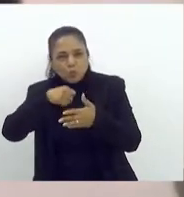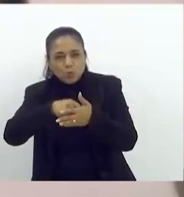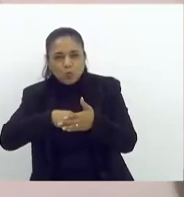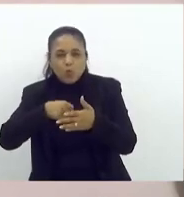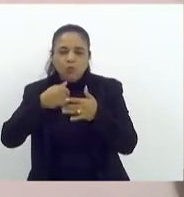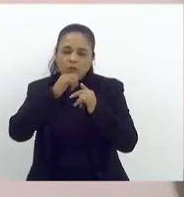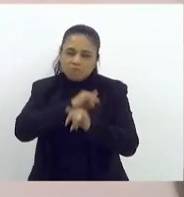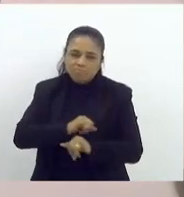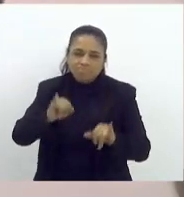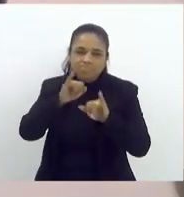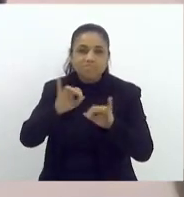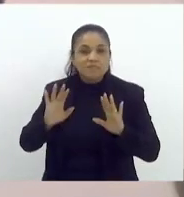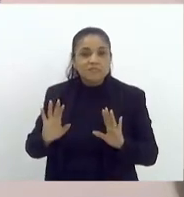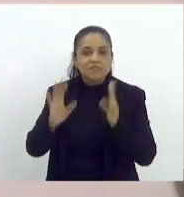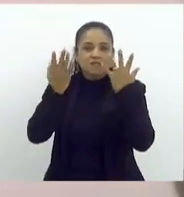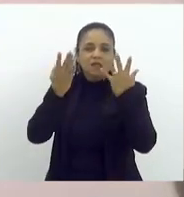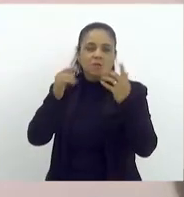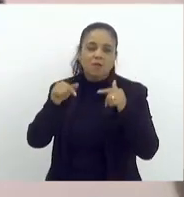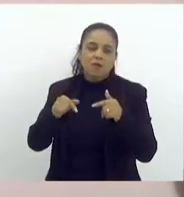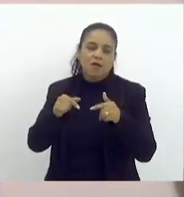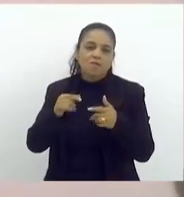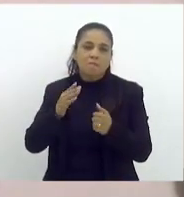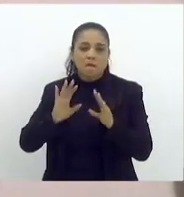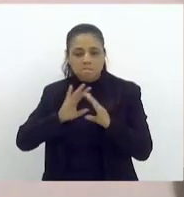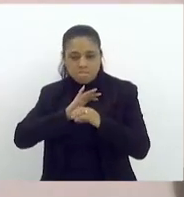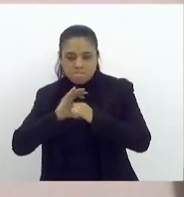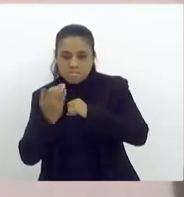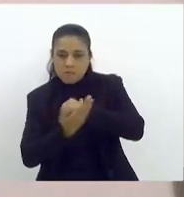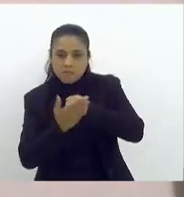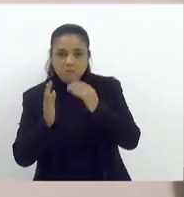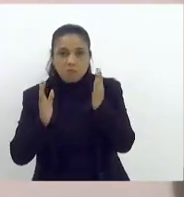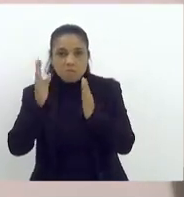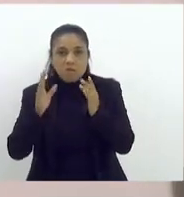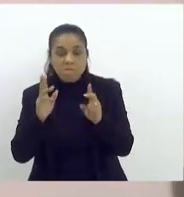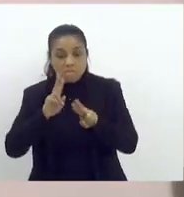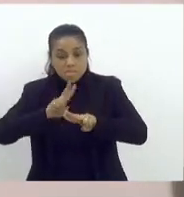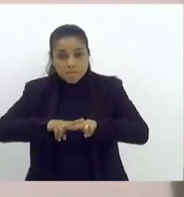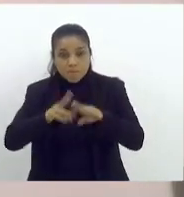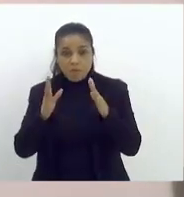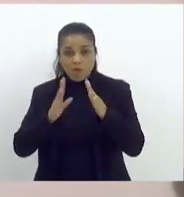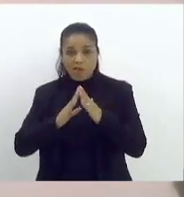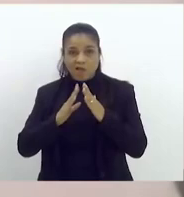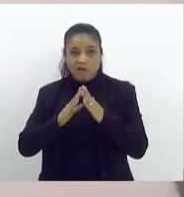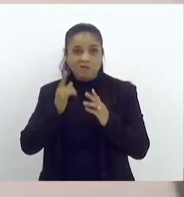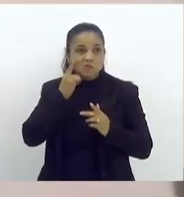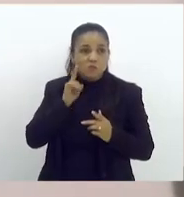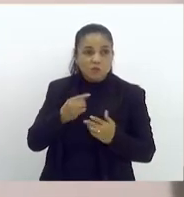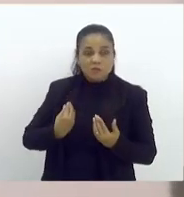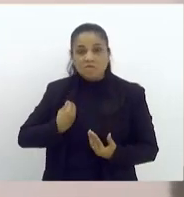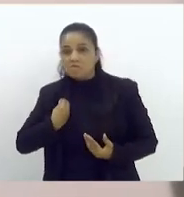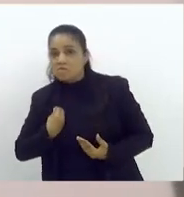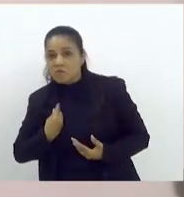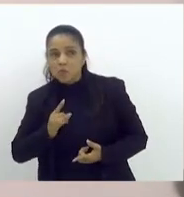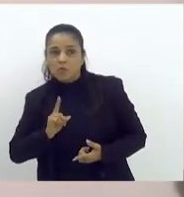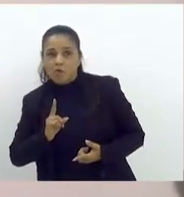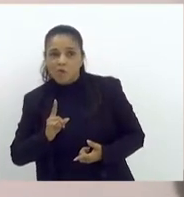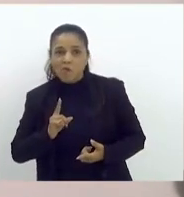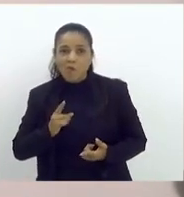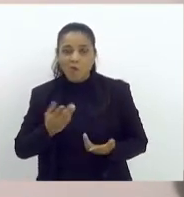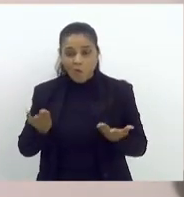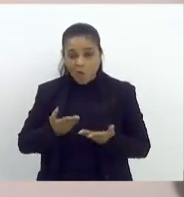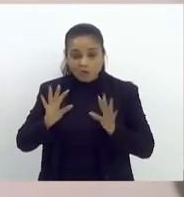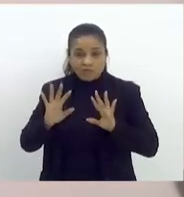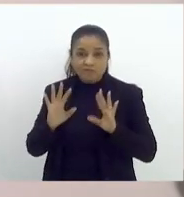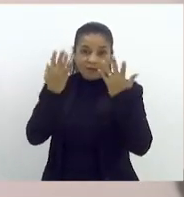sempre todo dia de luta é Celebrar que mano às vezes uma pandemia mano a gente estava trancado em casa aí não sabia se sobreviver a gente pode estar aqui hoje